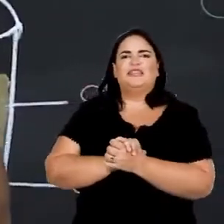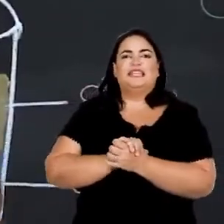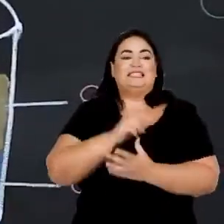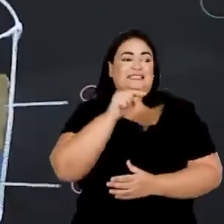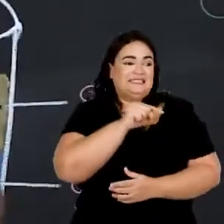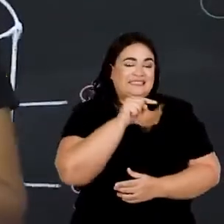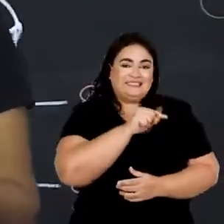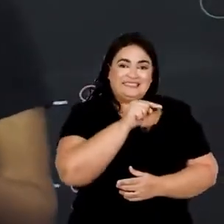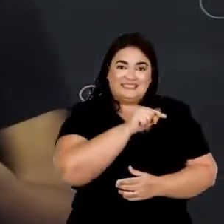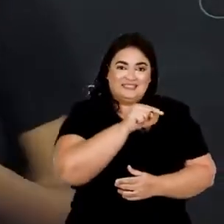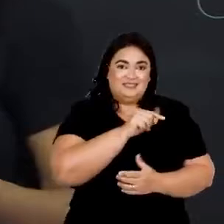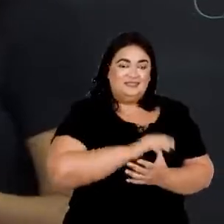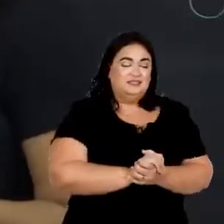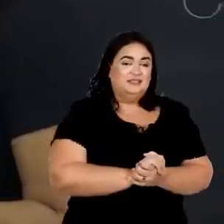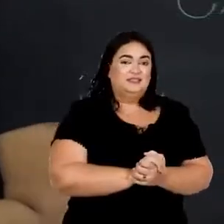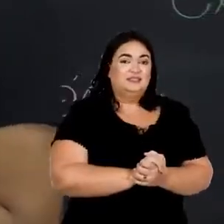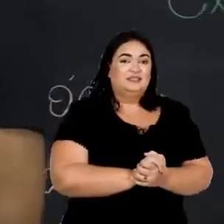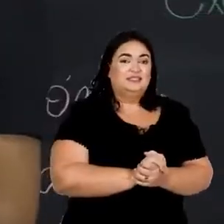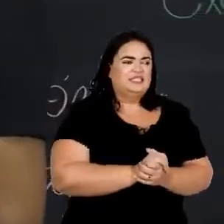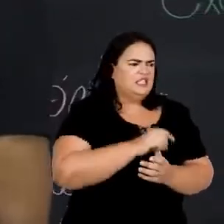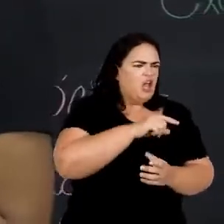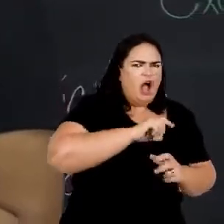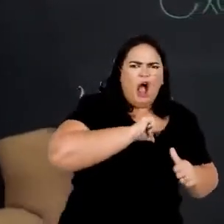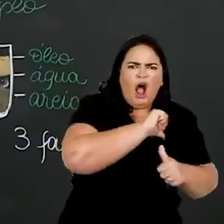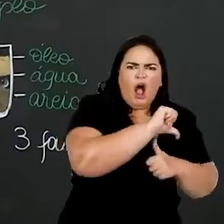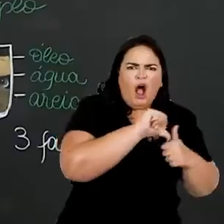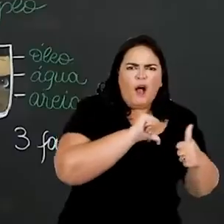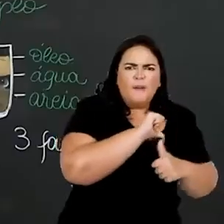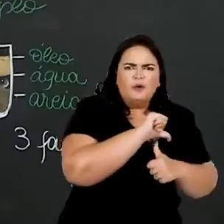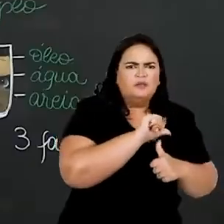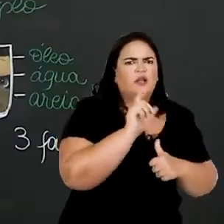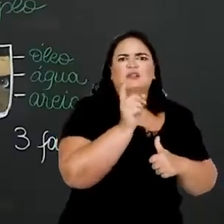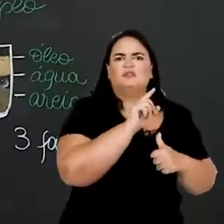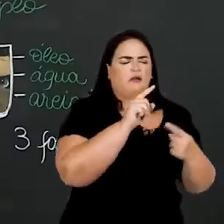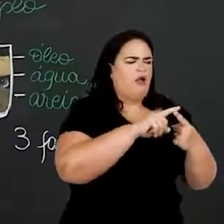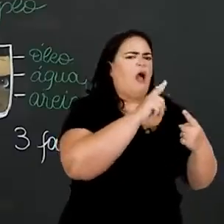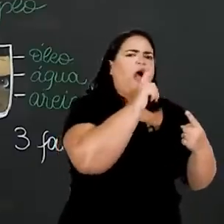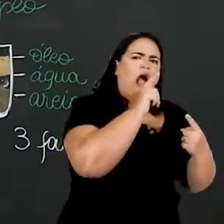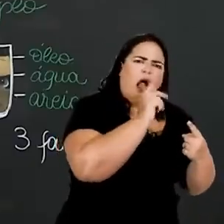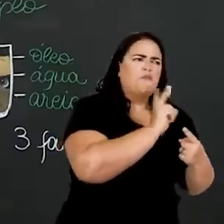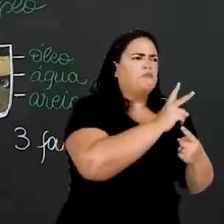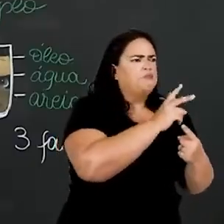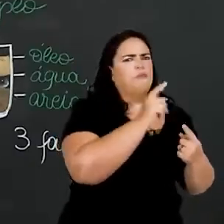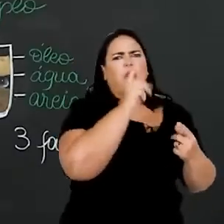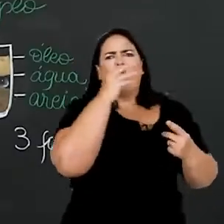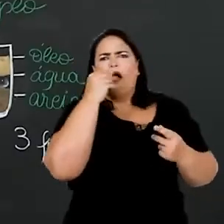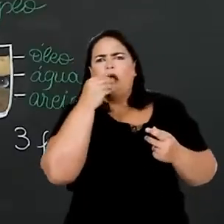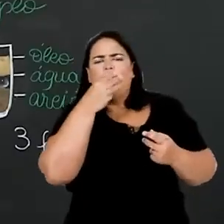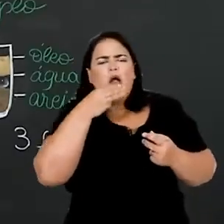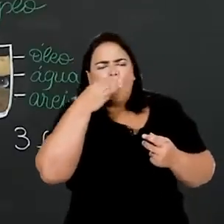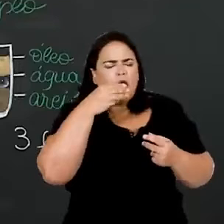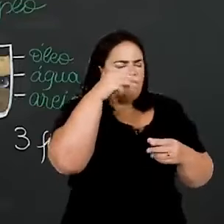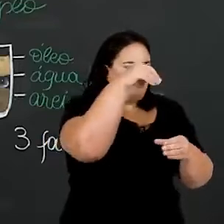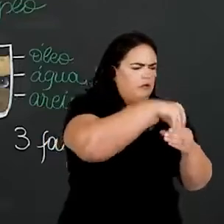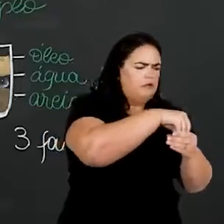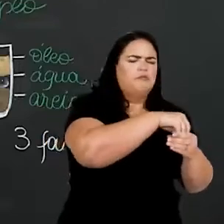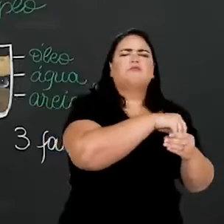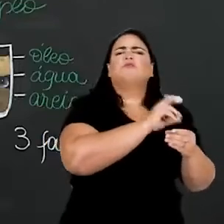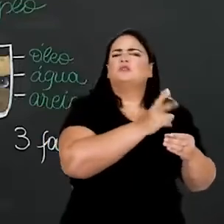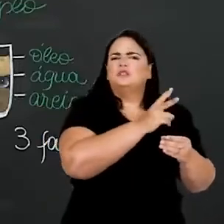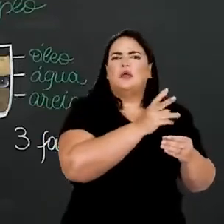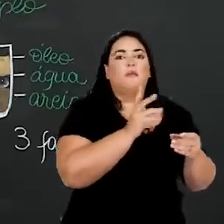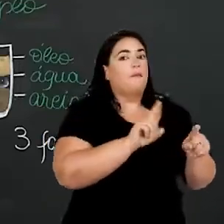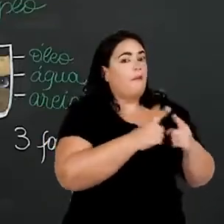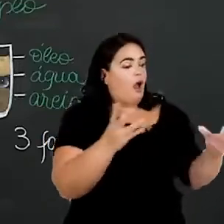Elas deixaram de ser o que elas são? Não, açúcar continua sendo açúcar, a água continua sendo água. Porém, elas estão unidas